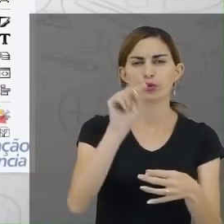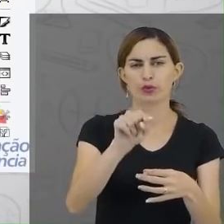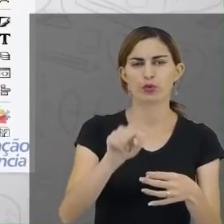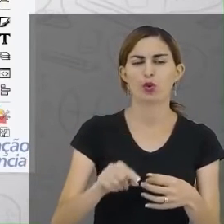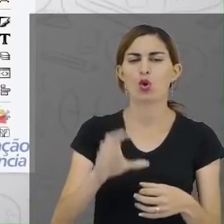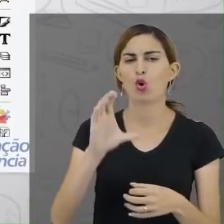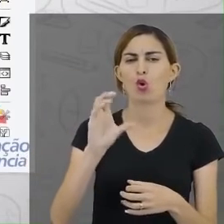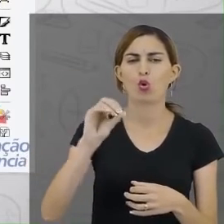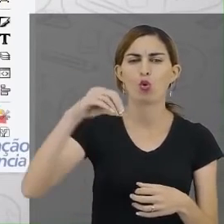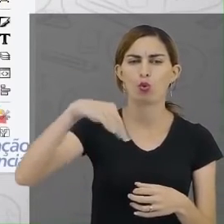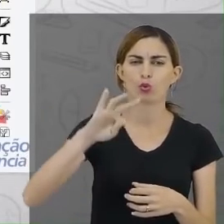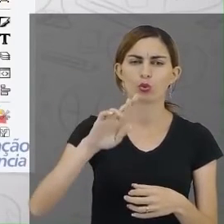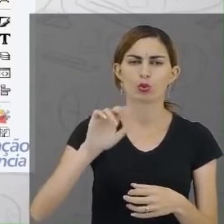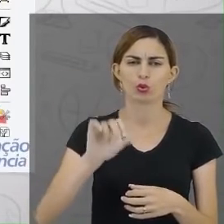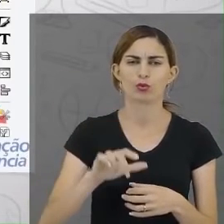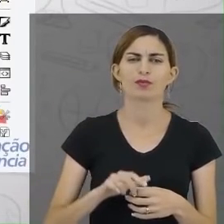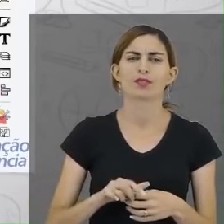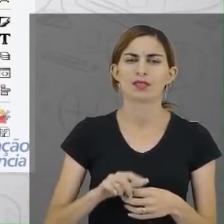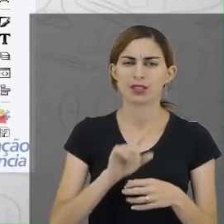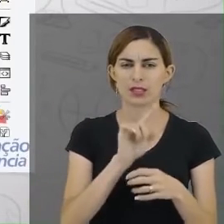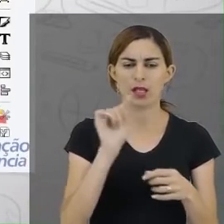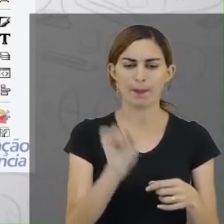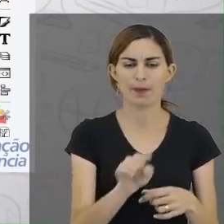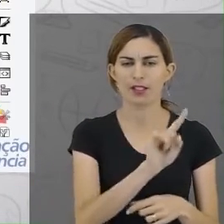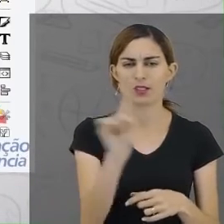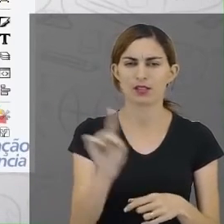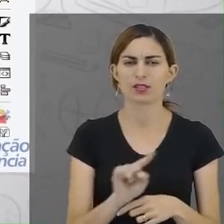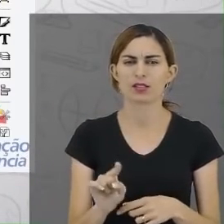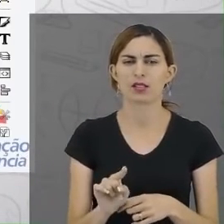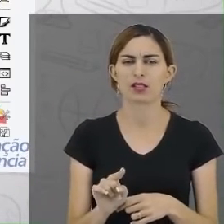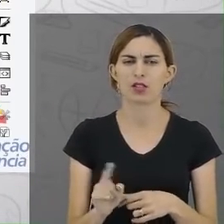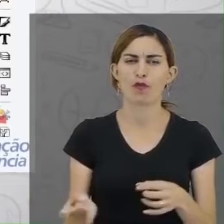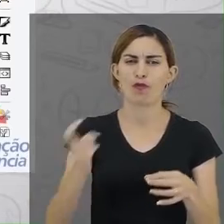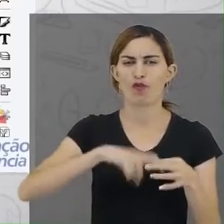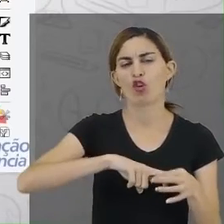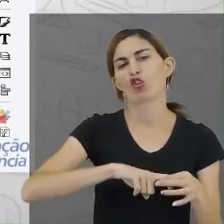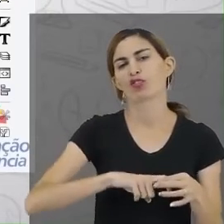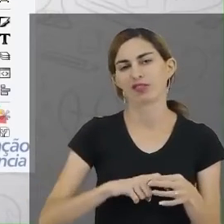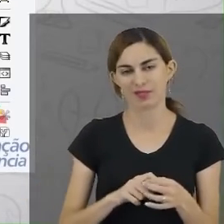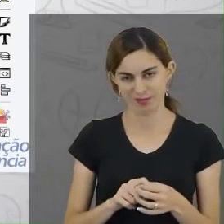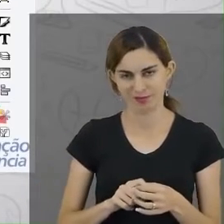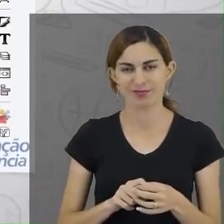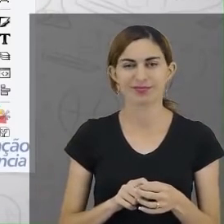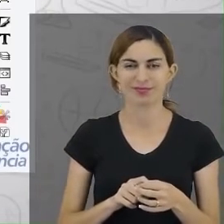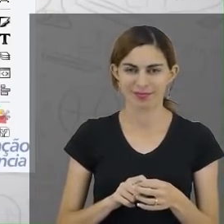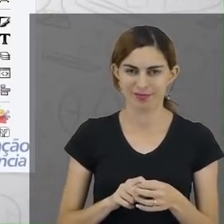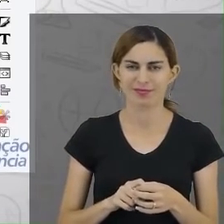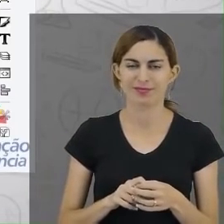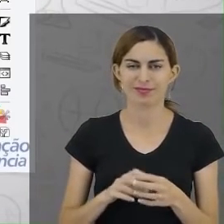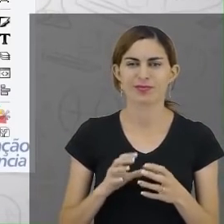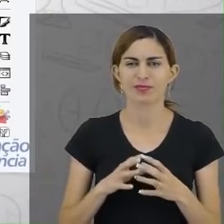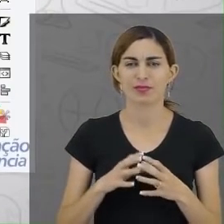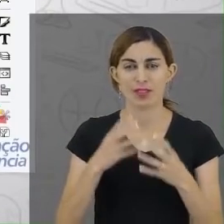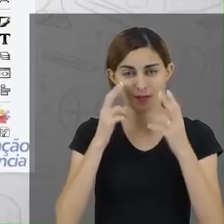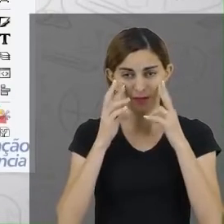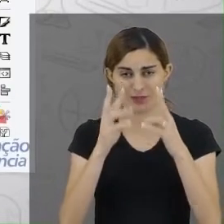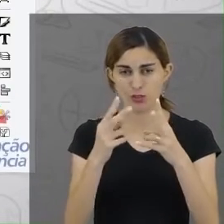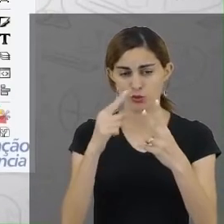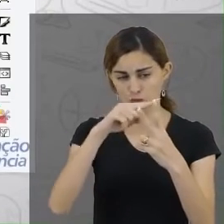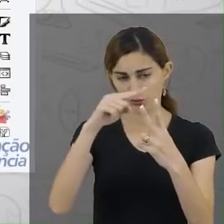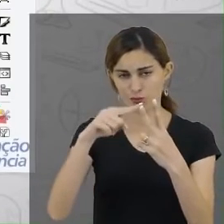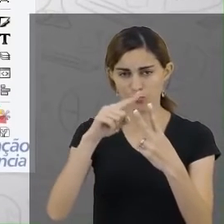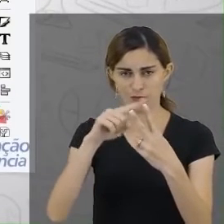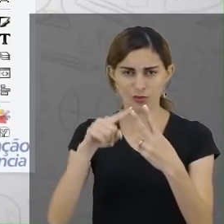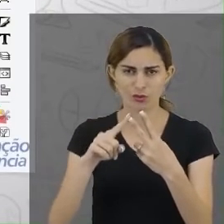clicar, segurar a tecla Ctrl e aplicar a tecla Z. E aí ele vai voltar um passo. Observe que os